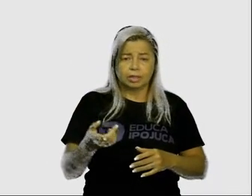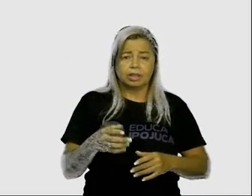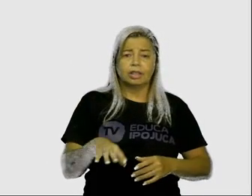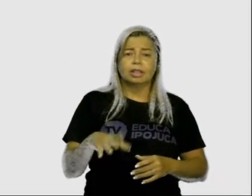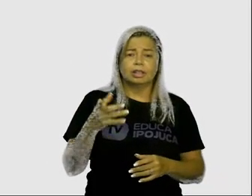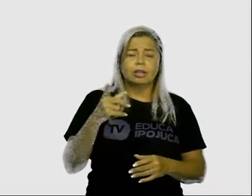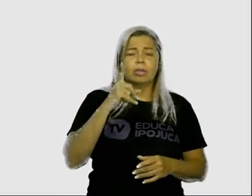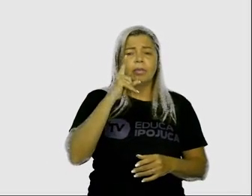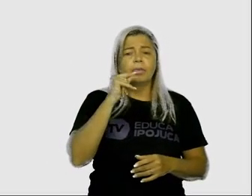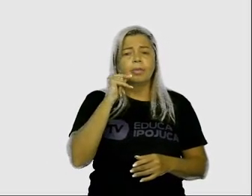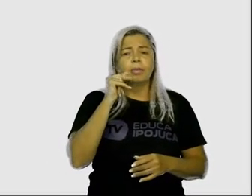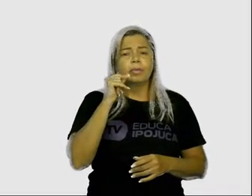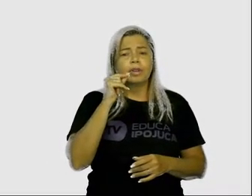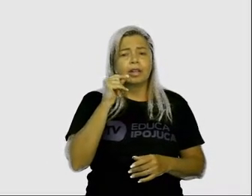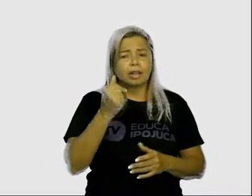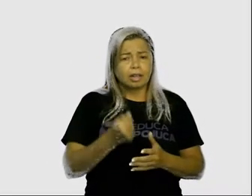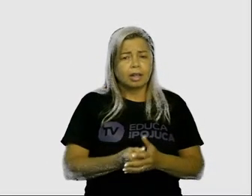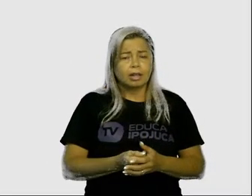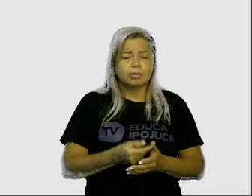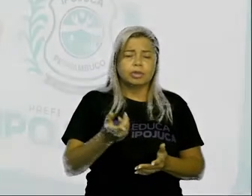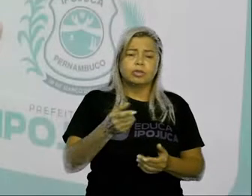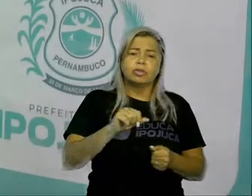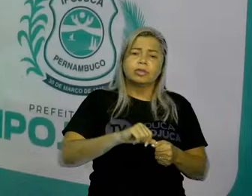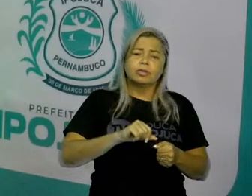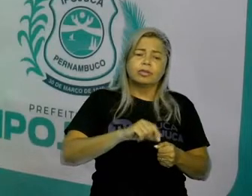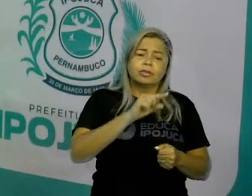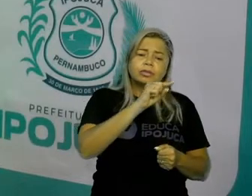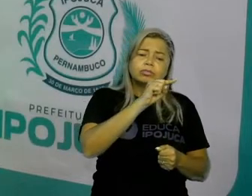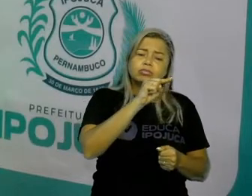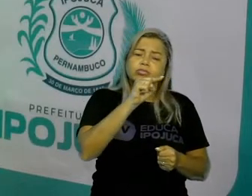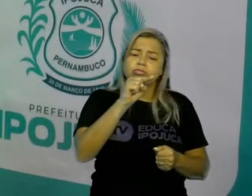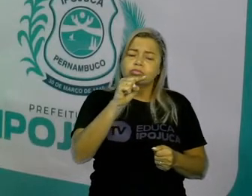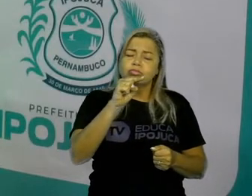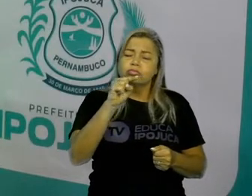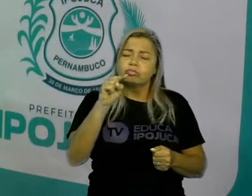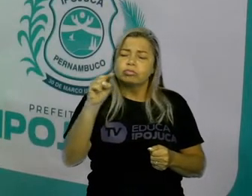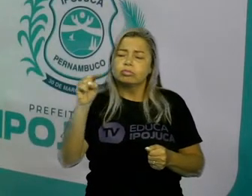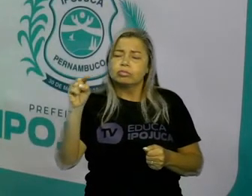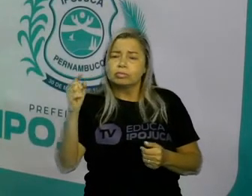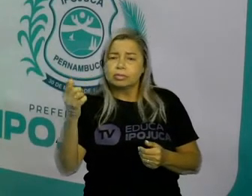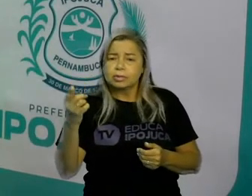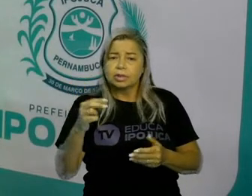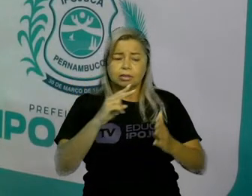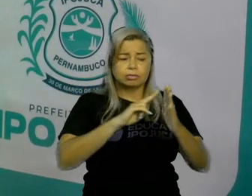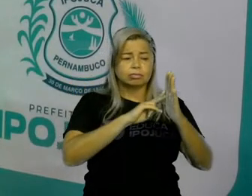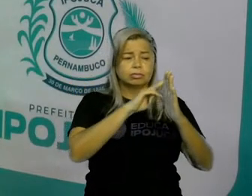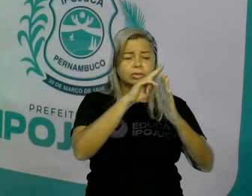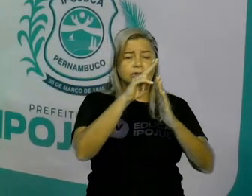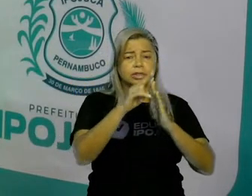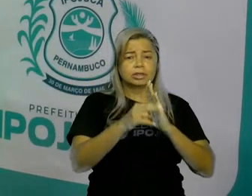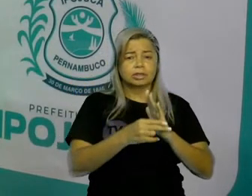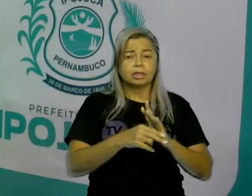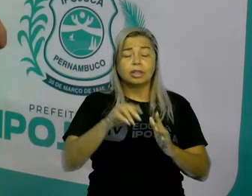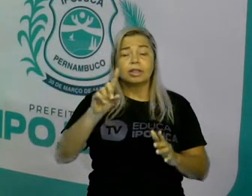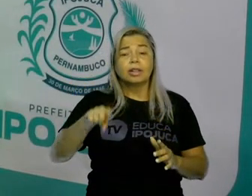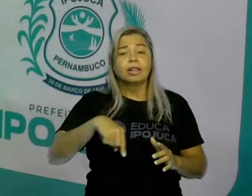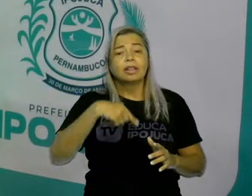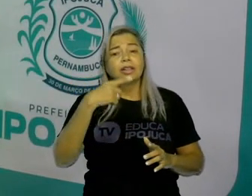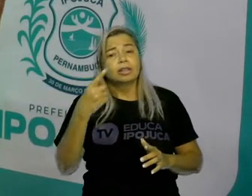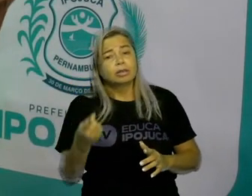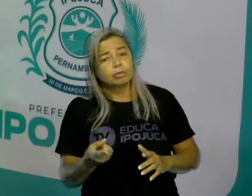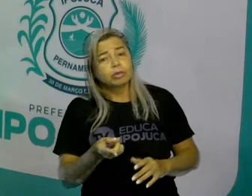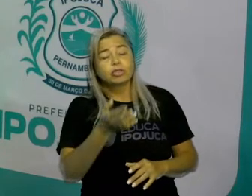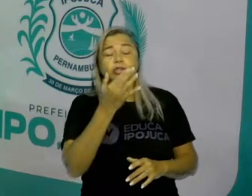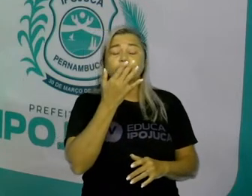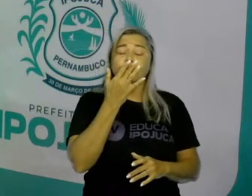lápis e fazendo um traçado, um desenho. Esse desenho depois você começa a colorir com as cores que